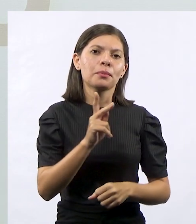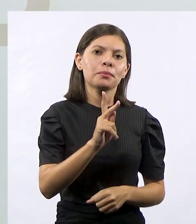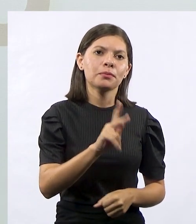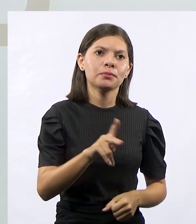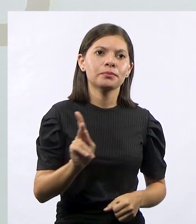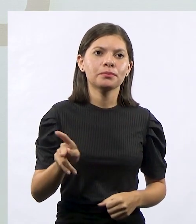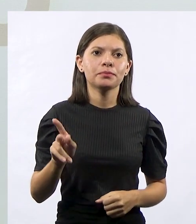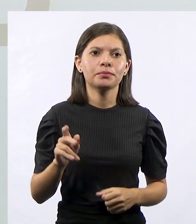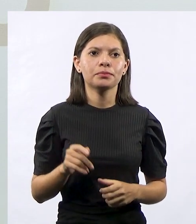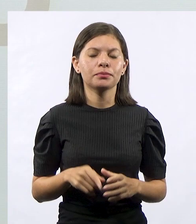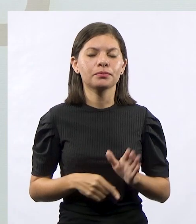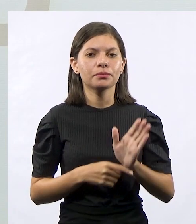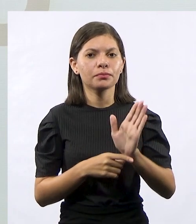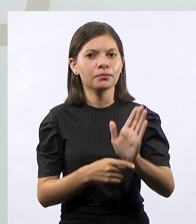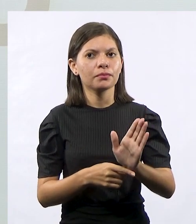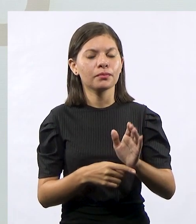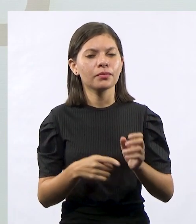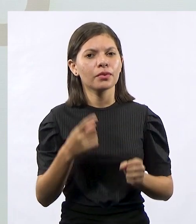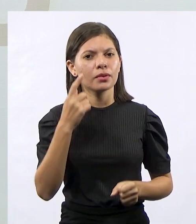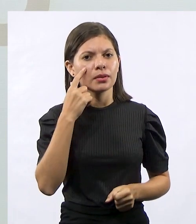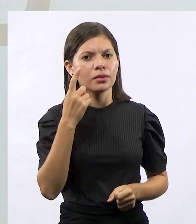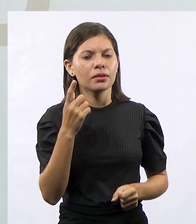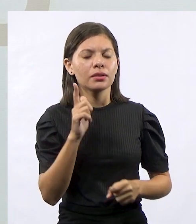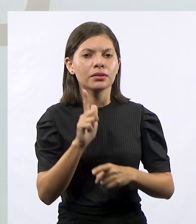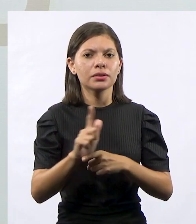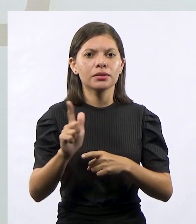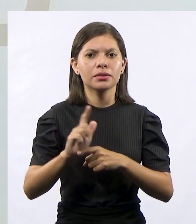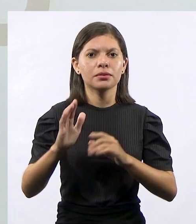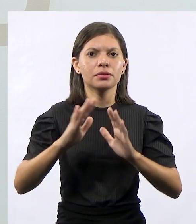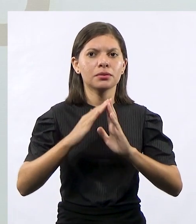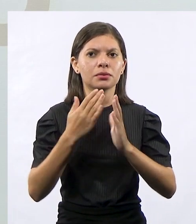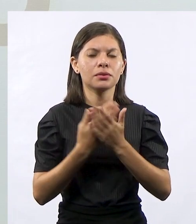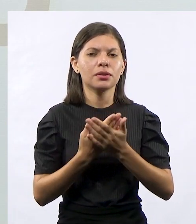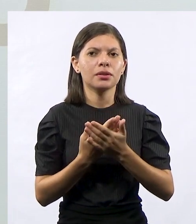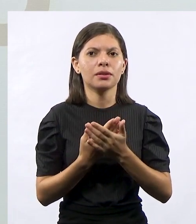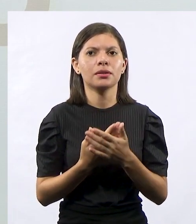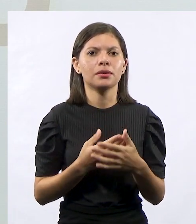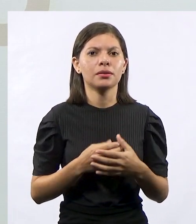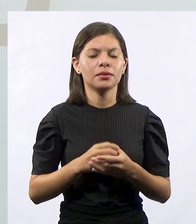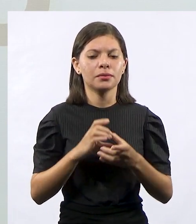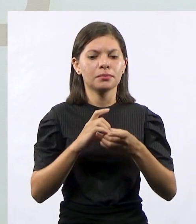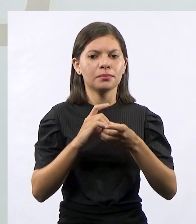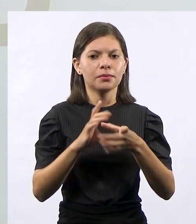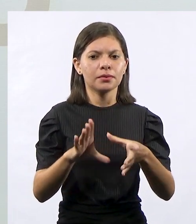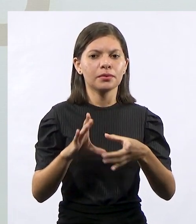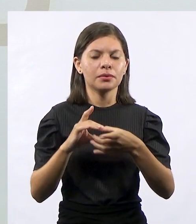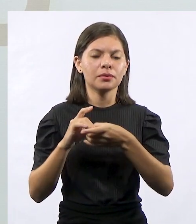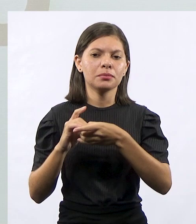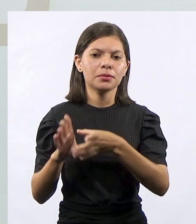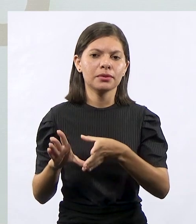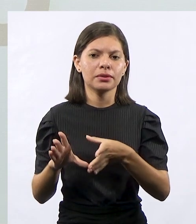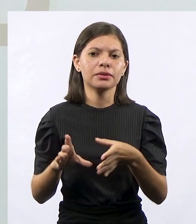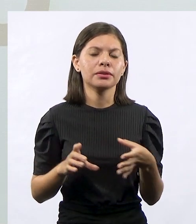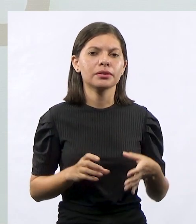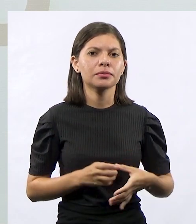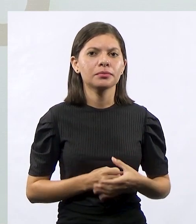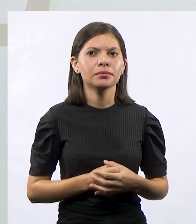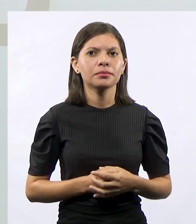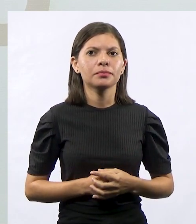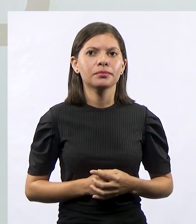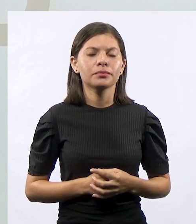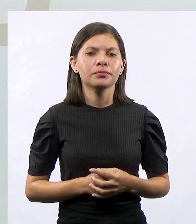demais professores, vocês vão ver que a gestão escolar, ela é baseada na gestão democrática. O que é a